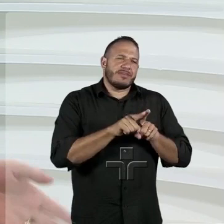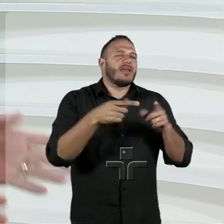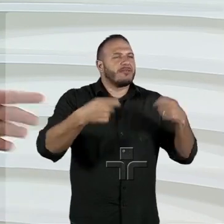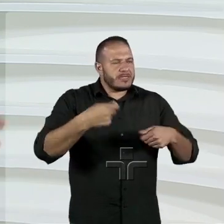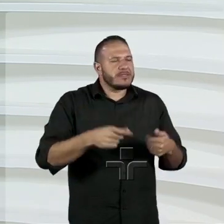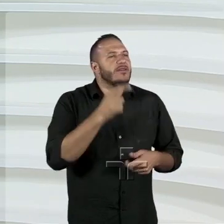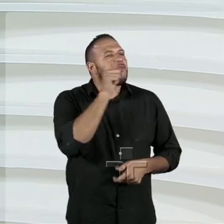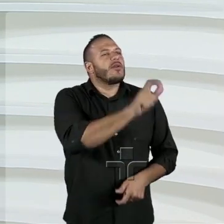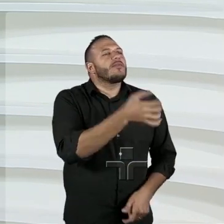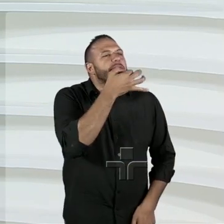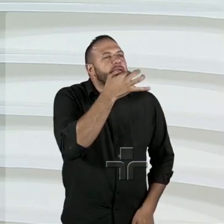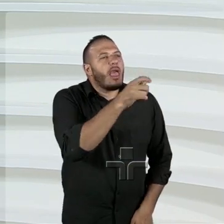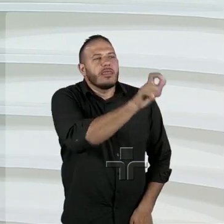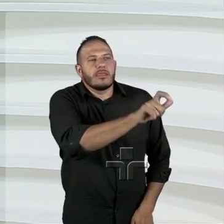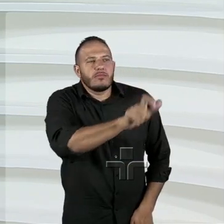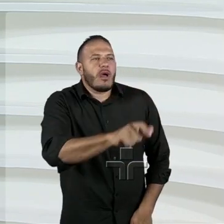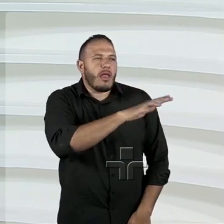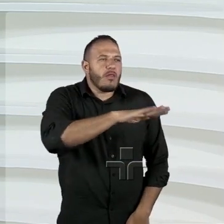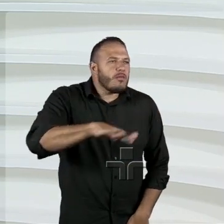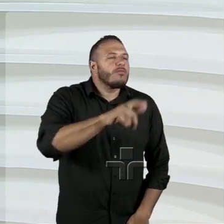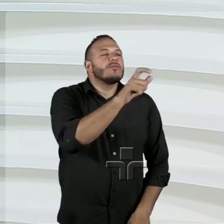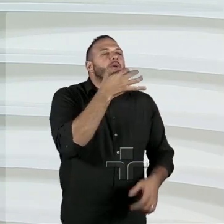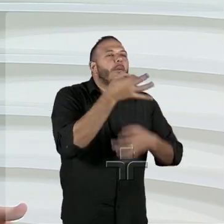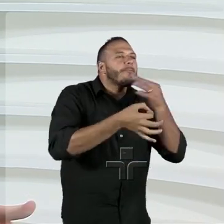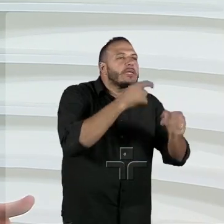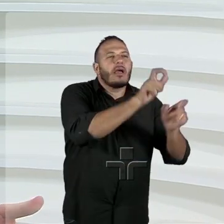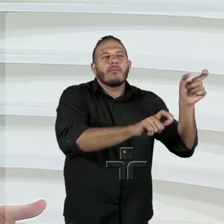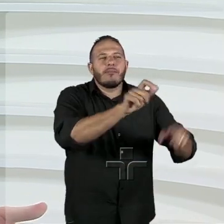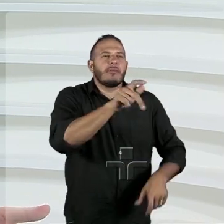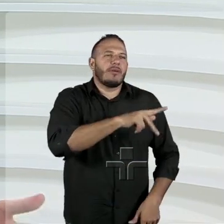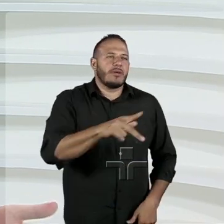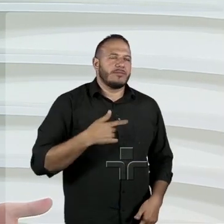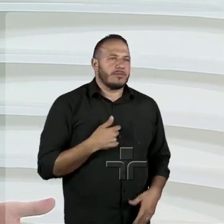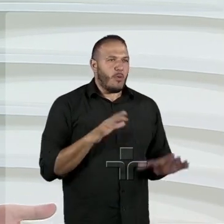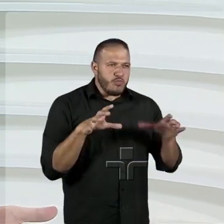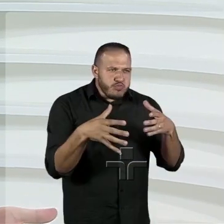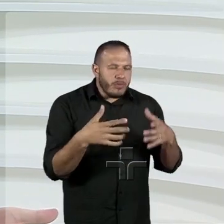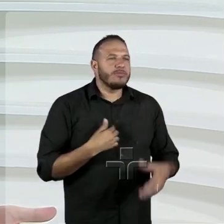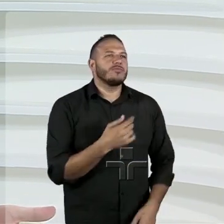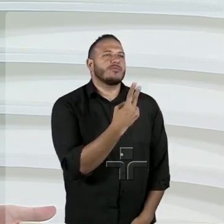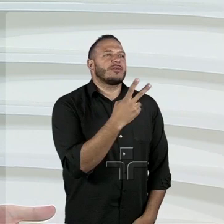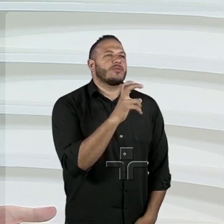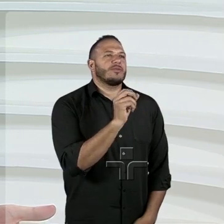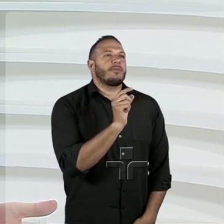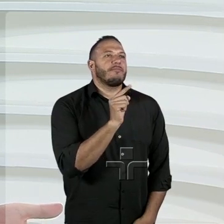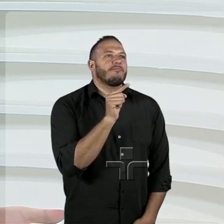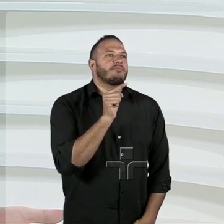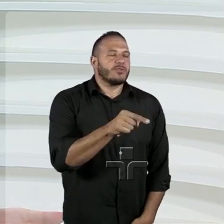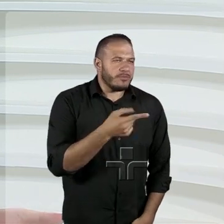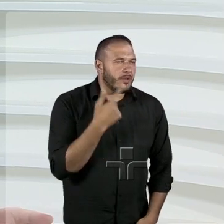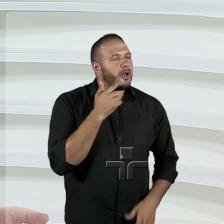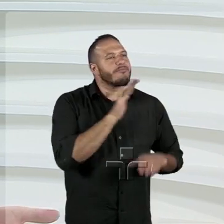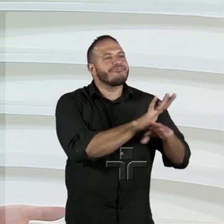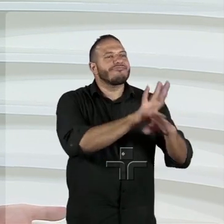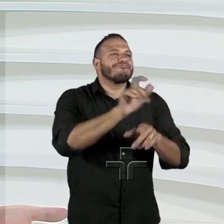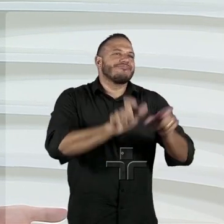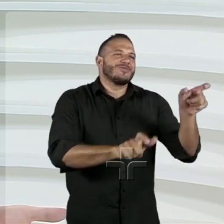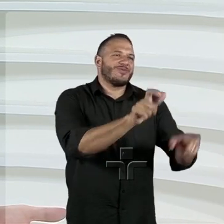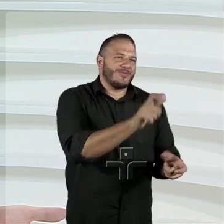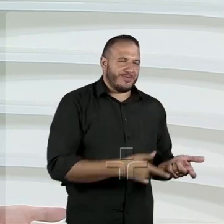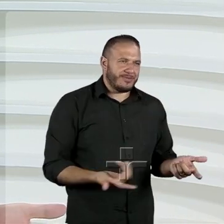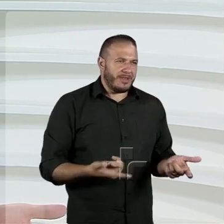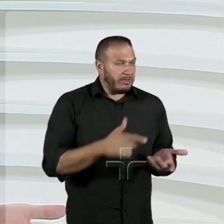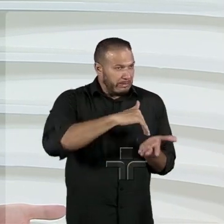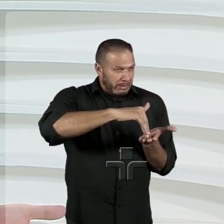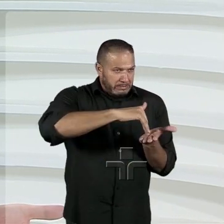o estudante, ouvir o professor. É uma rede de 250 mil colaboradores. A Secretaria de Educação, se